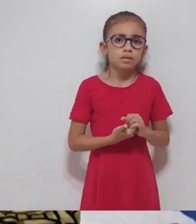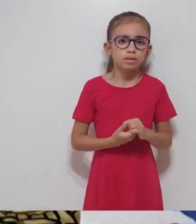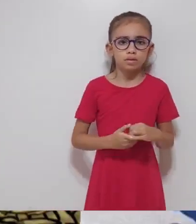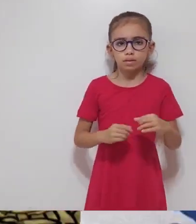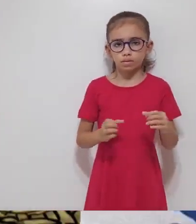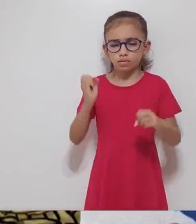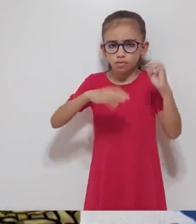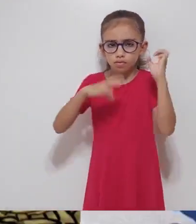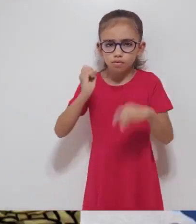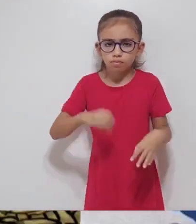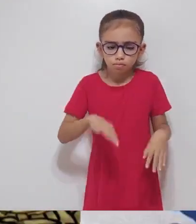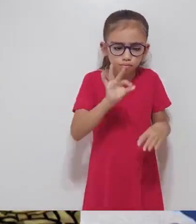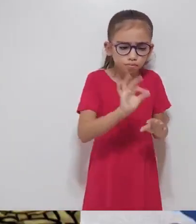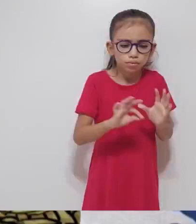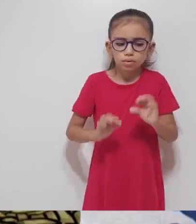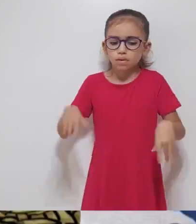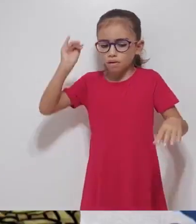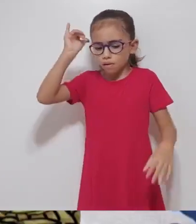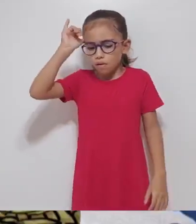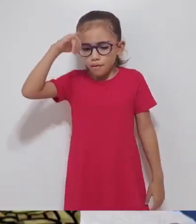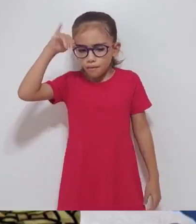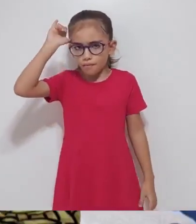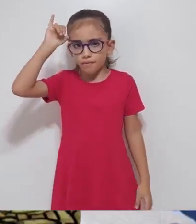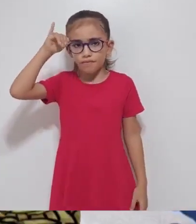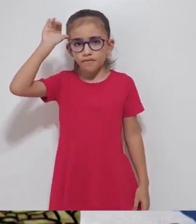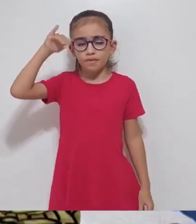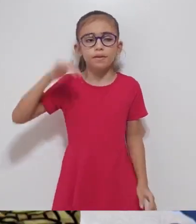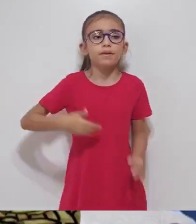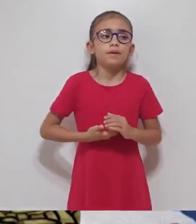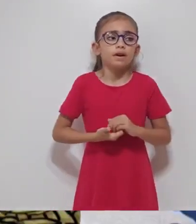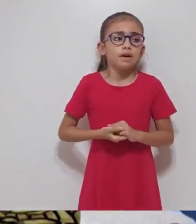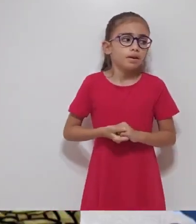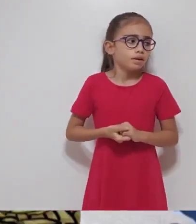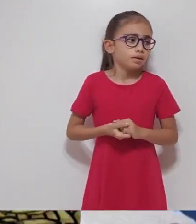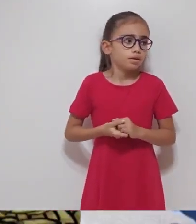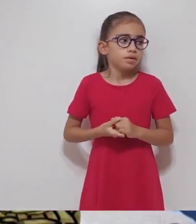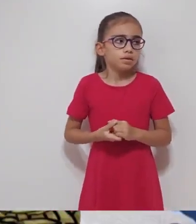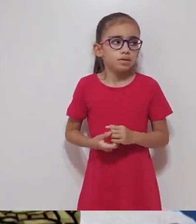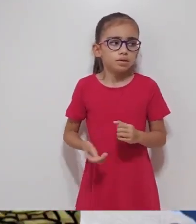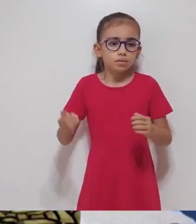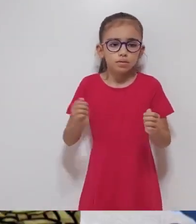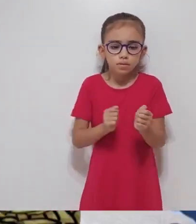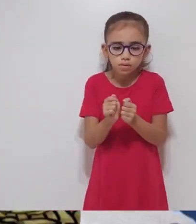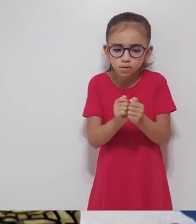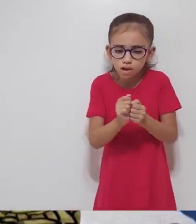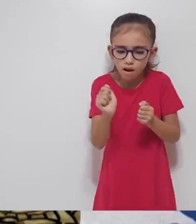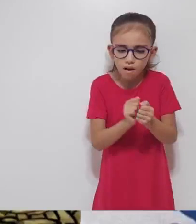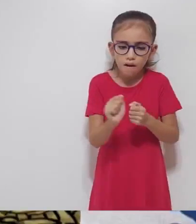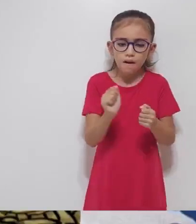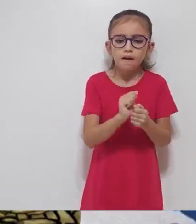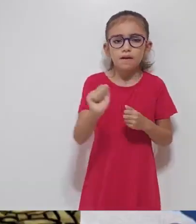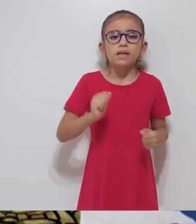suas plantações, para as criações dos seus gados. A economia daquele